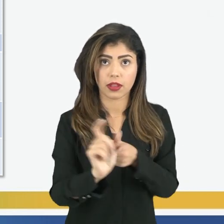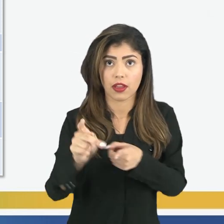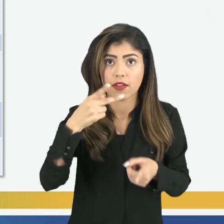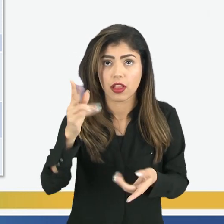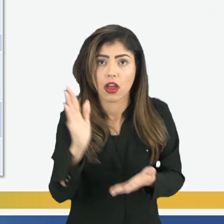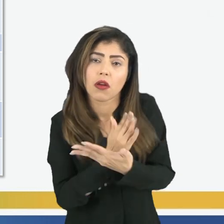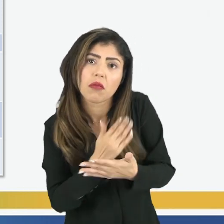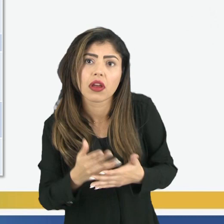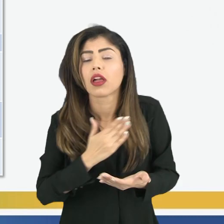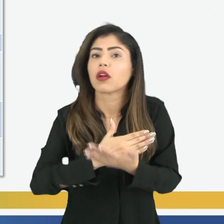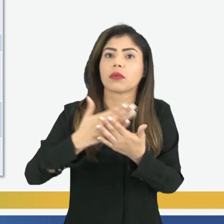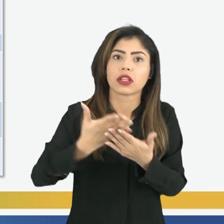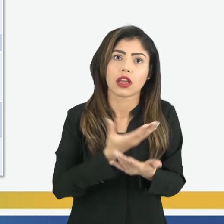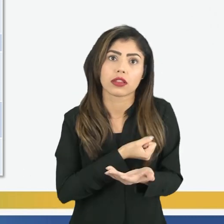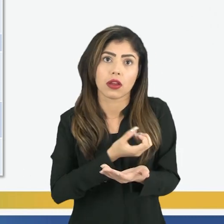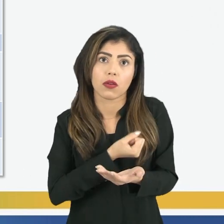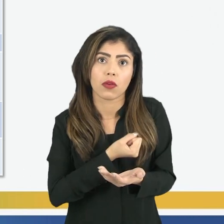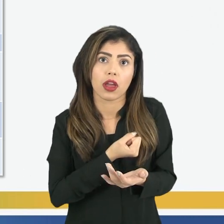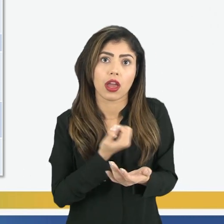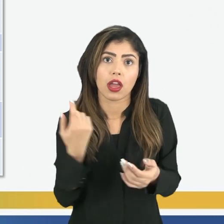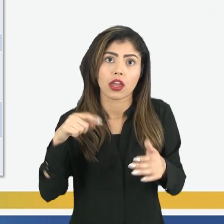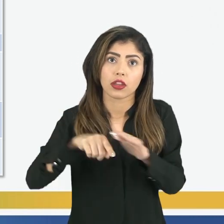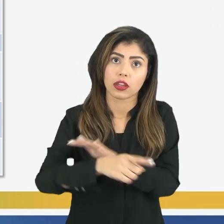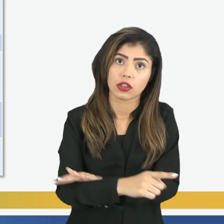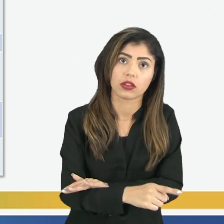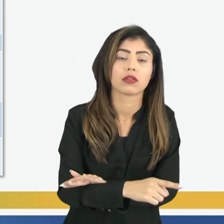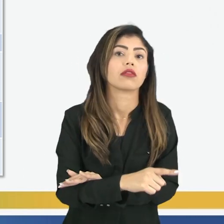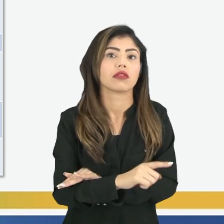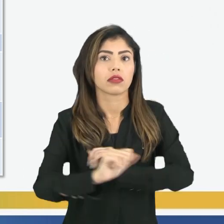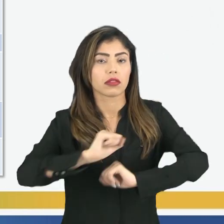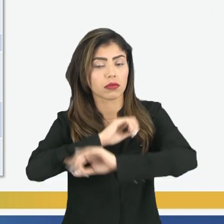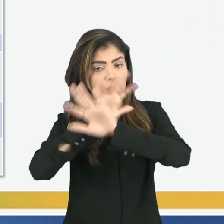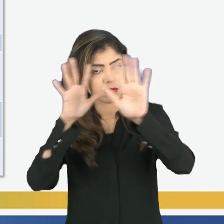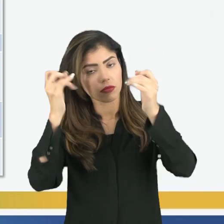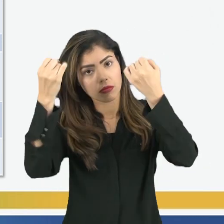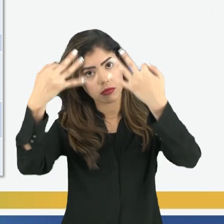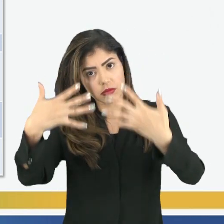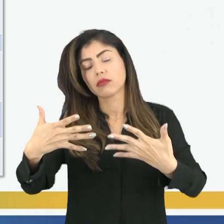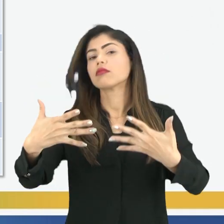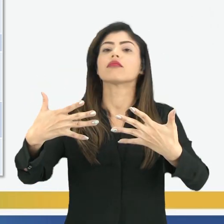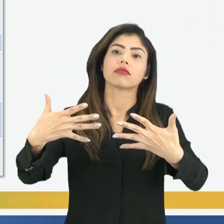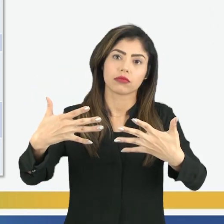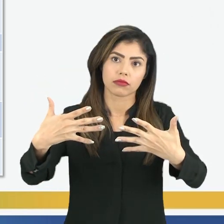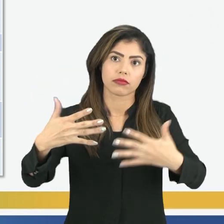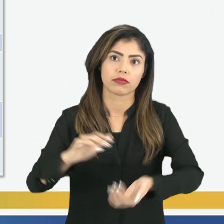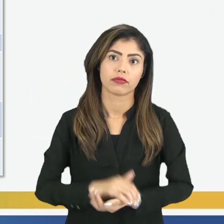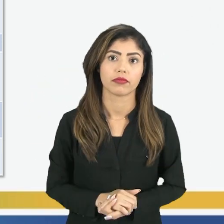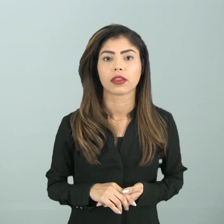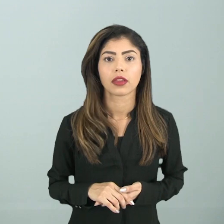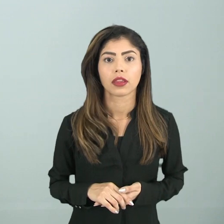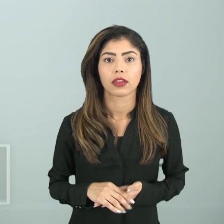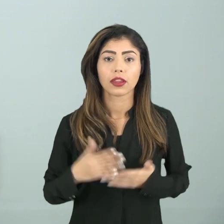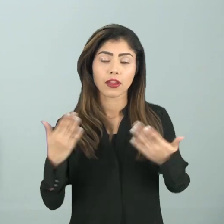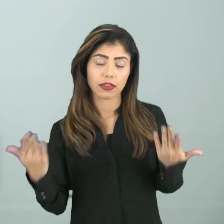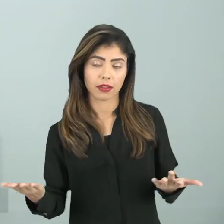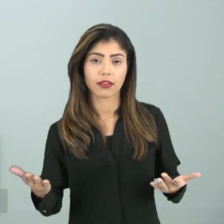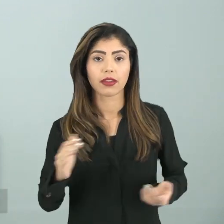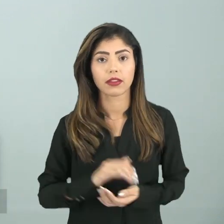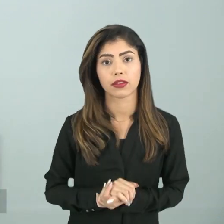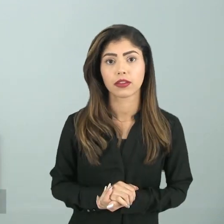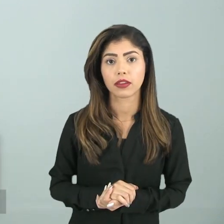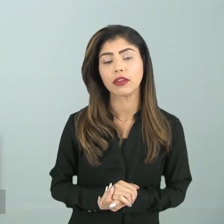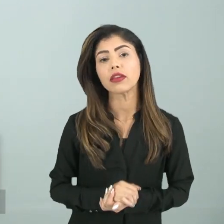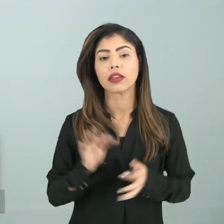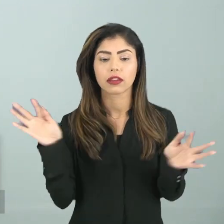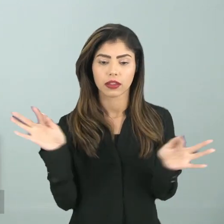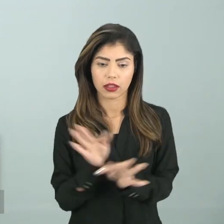fala de alguém, iniciar uma enumeração, introduzir um esclarecimento ou explicação. Então, gente,